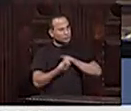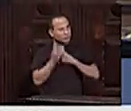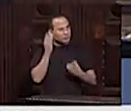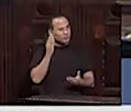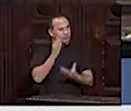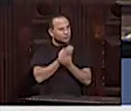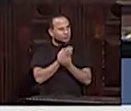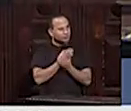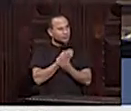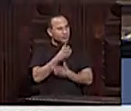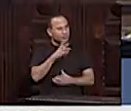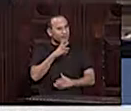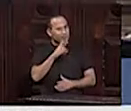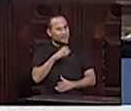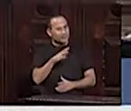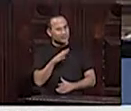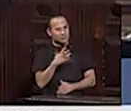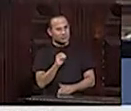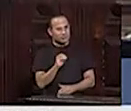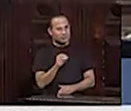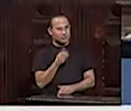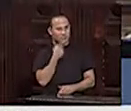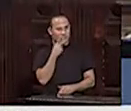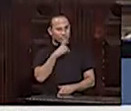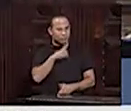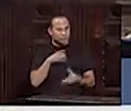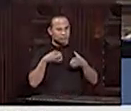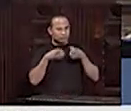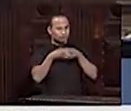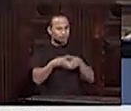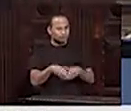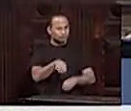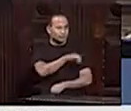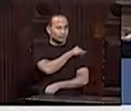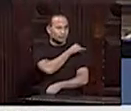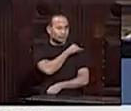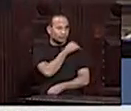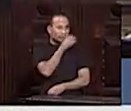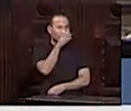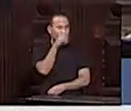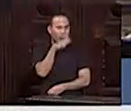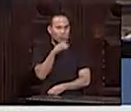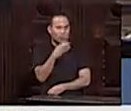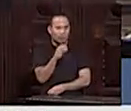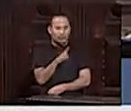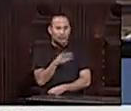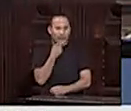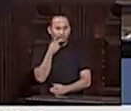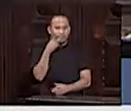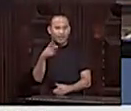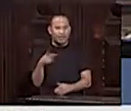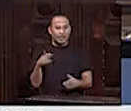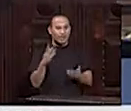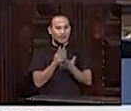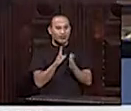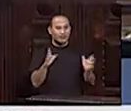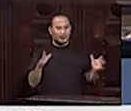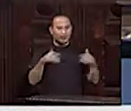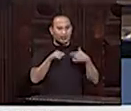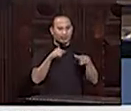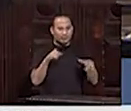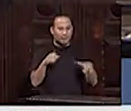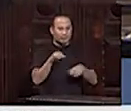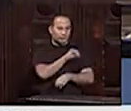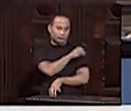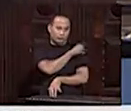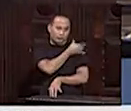de privatização. A Eletrobras tem sede no Rio. Privatizar a Eletrobras significa queimar postos de trabalho no Rio de